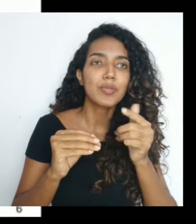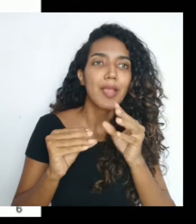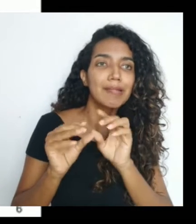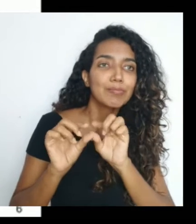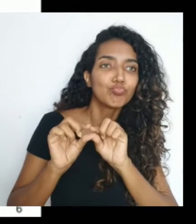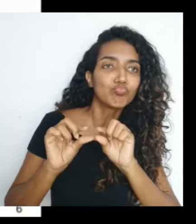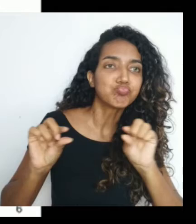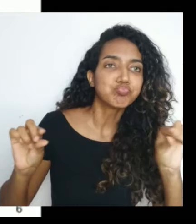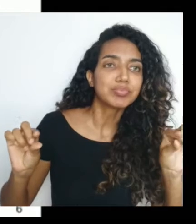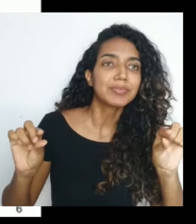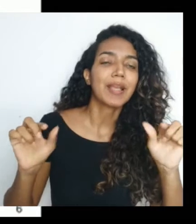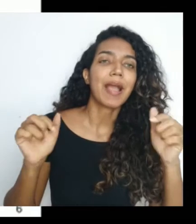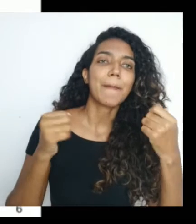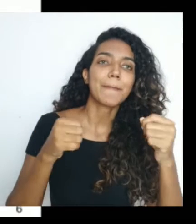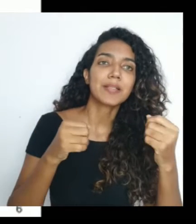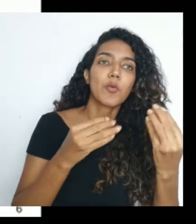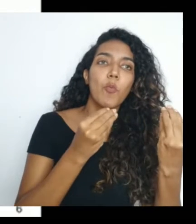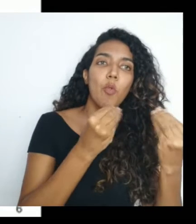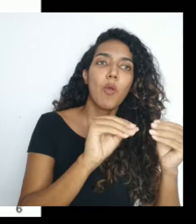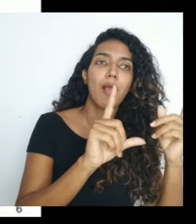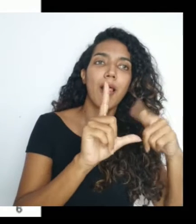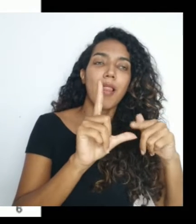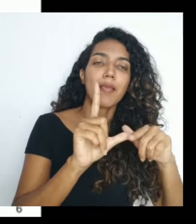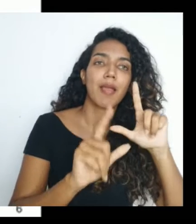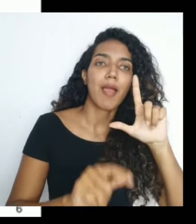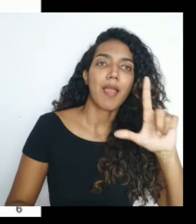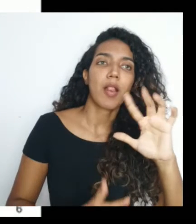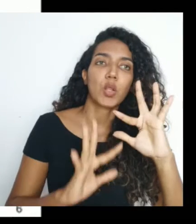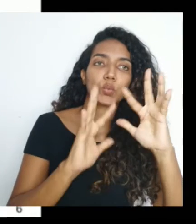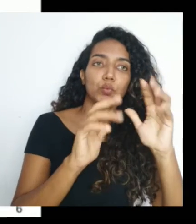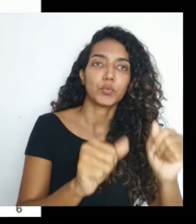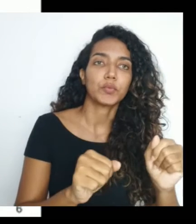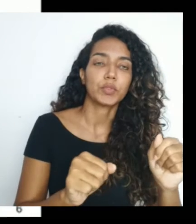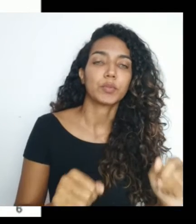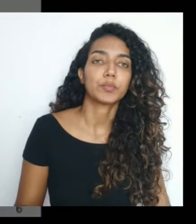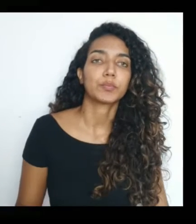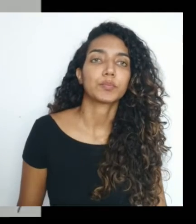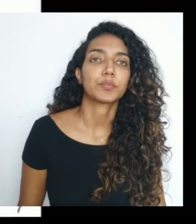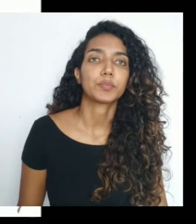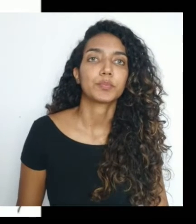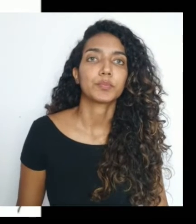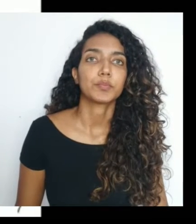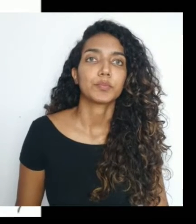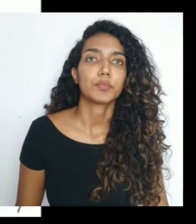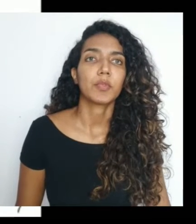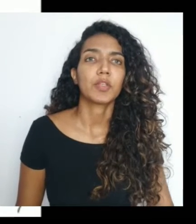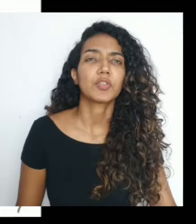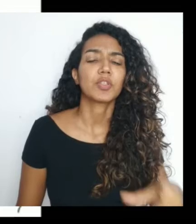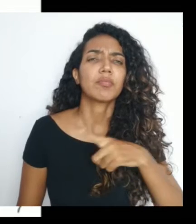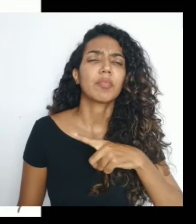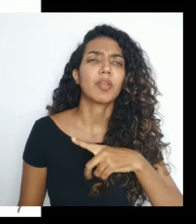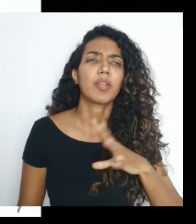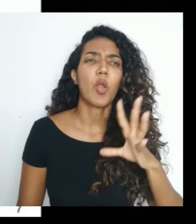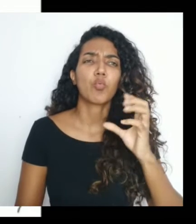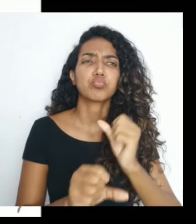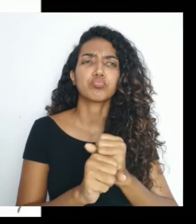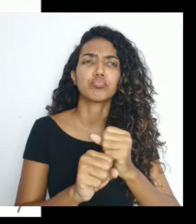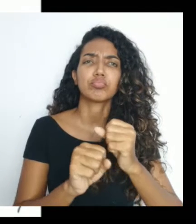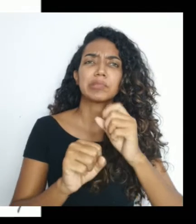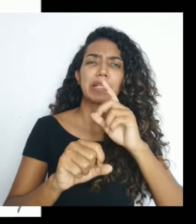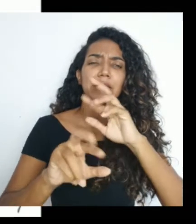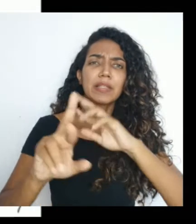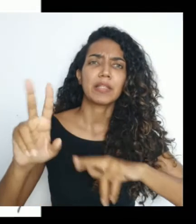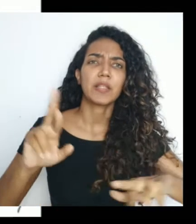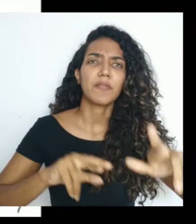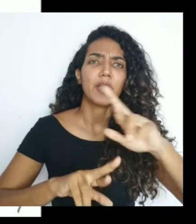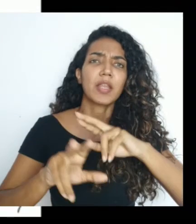um L, certo? Um long no final. Para o tipo Boolean, a gente tem um conjunto de operadores que vocês já utilizaram. Esse conjunto de operadores é bem